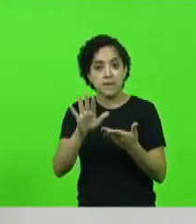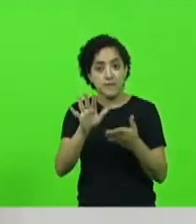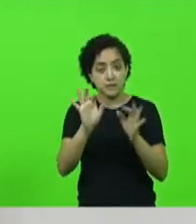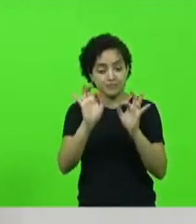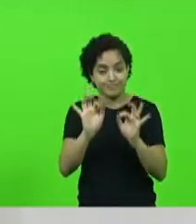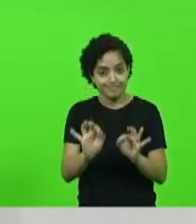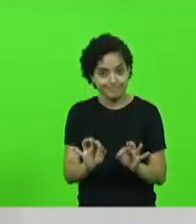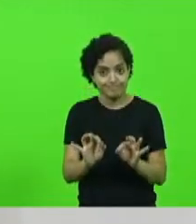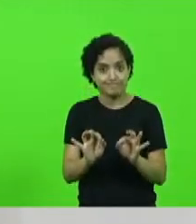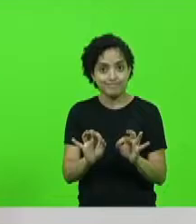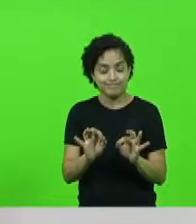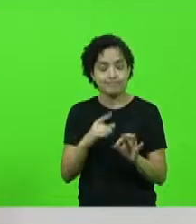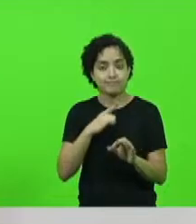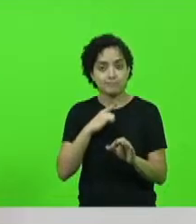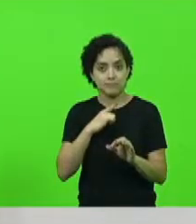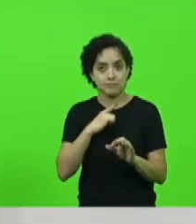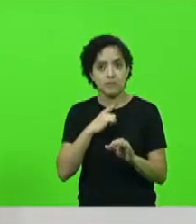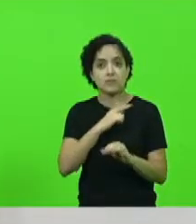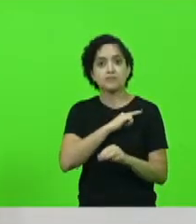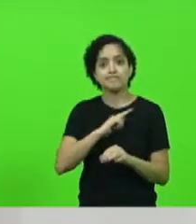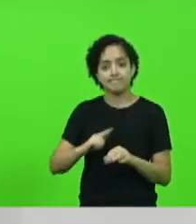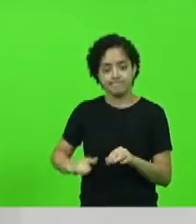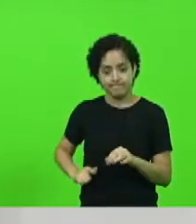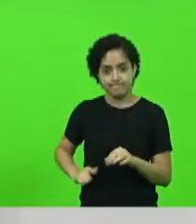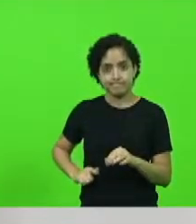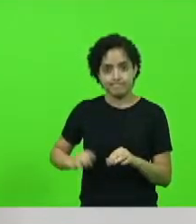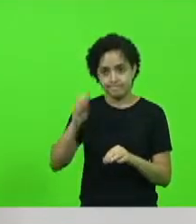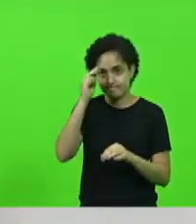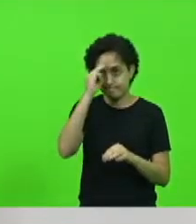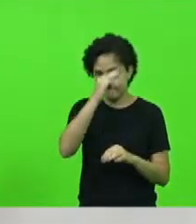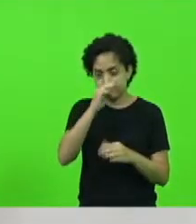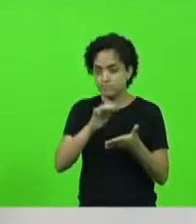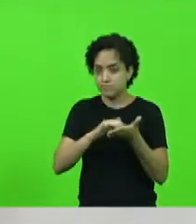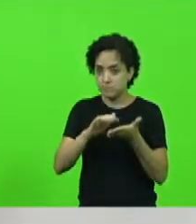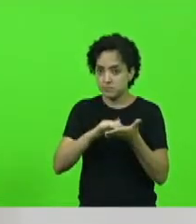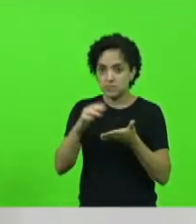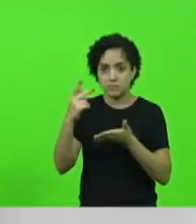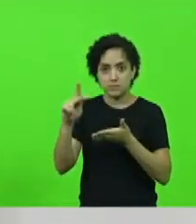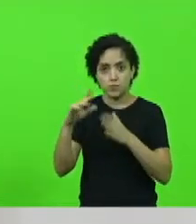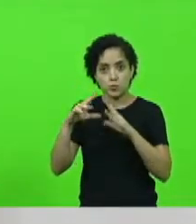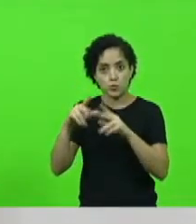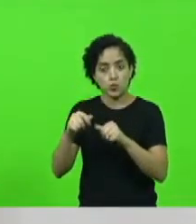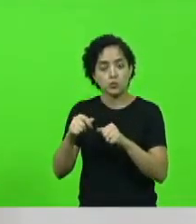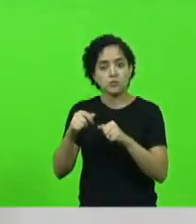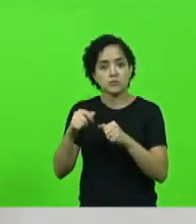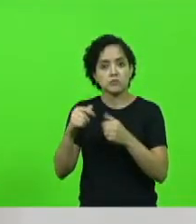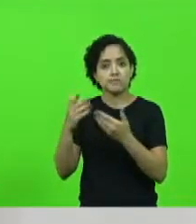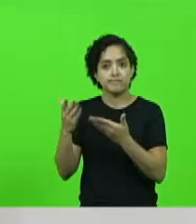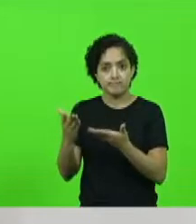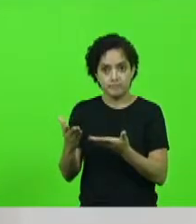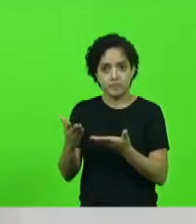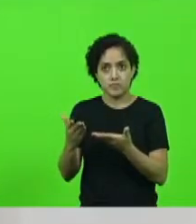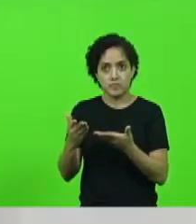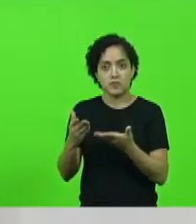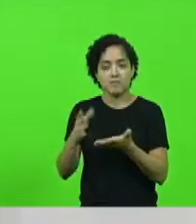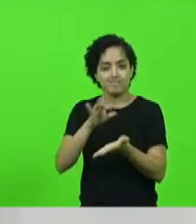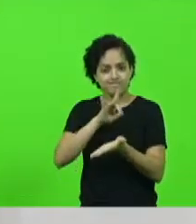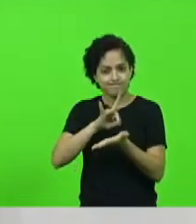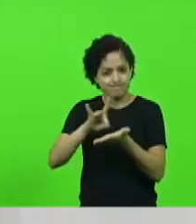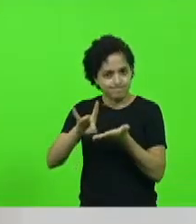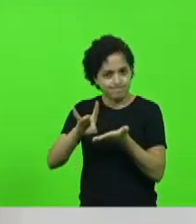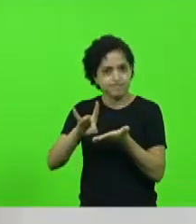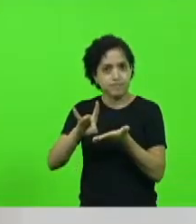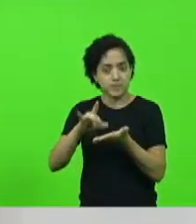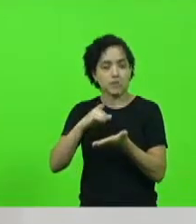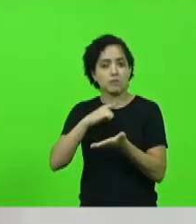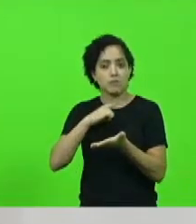certeza. Governador Carlos Moisés e secretariado, todos vocês, vocês têm um inimigo ferrenho que